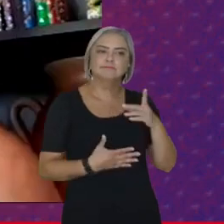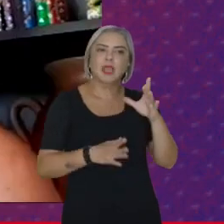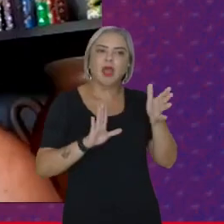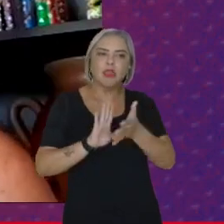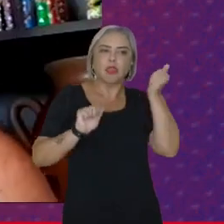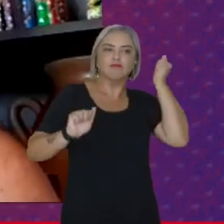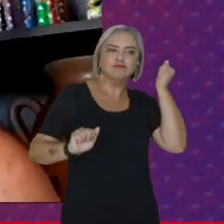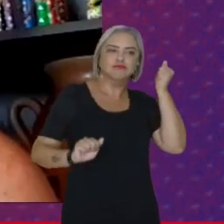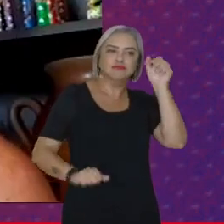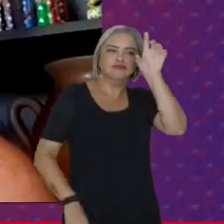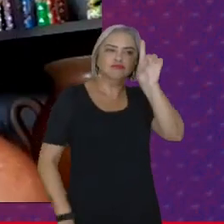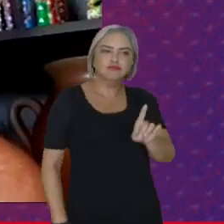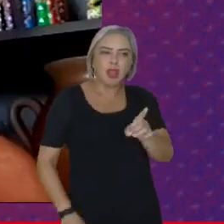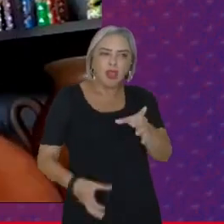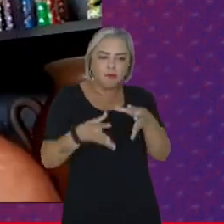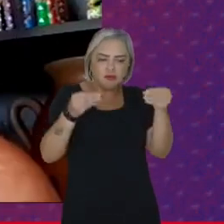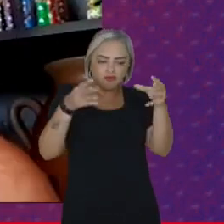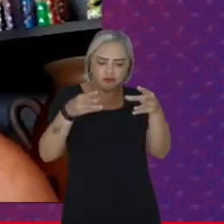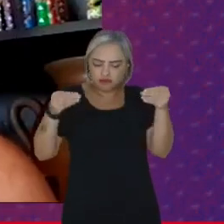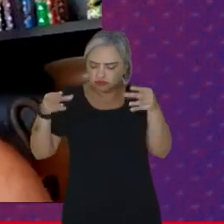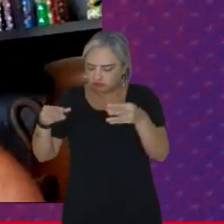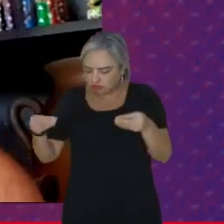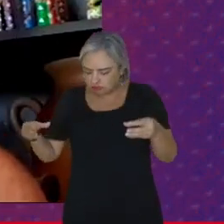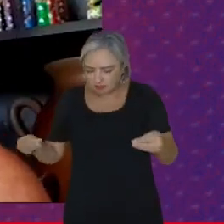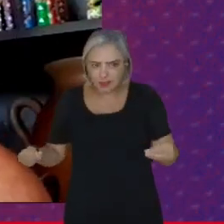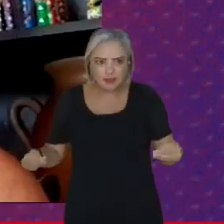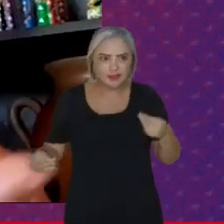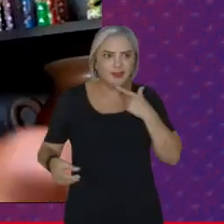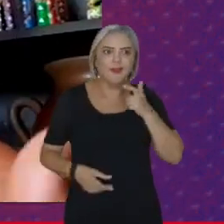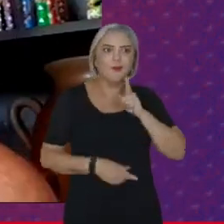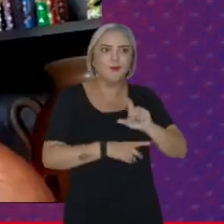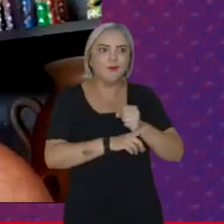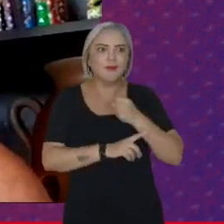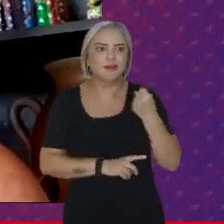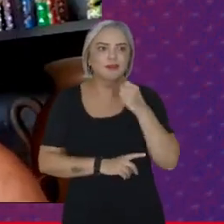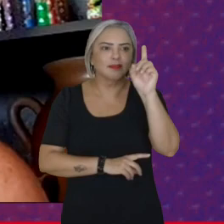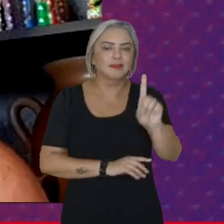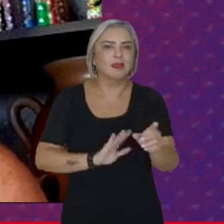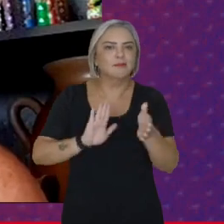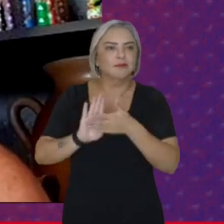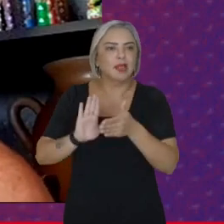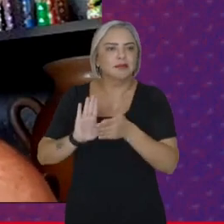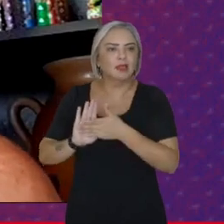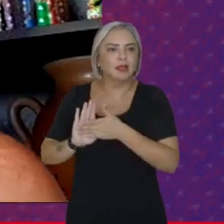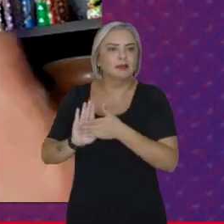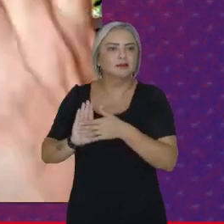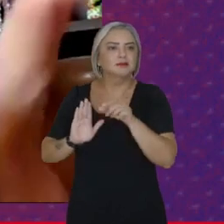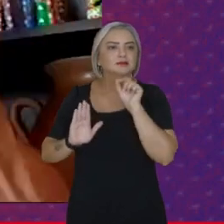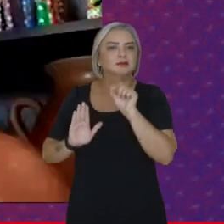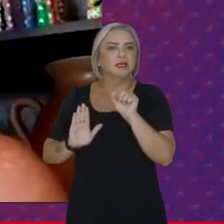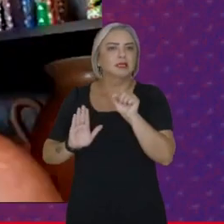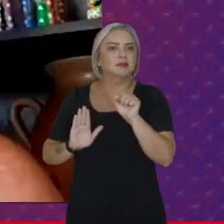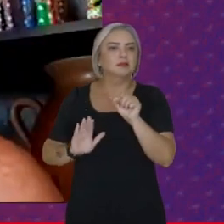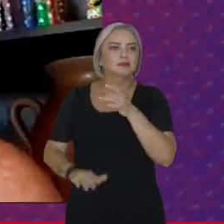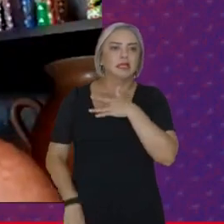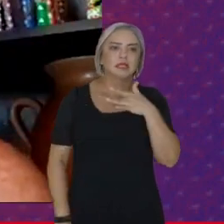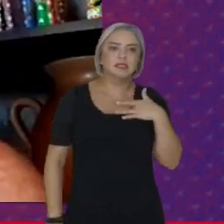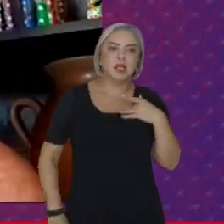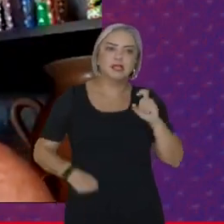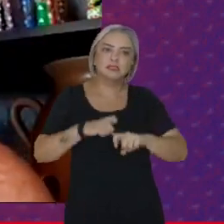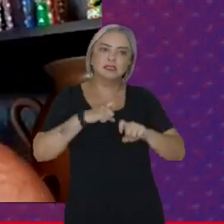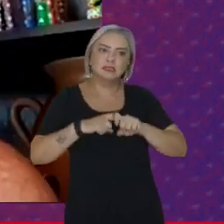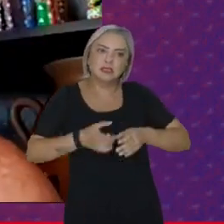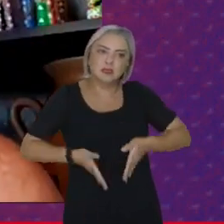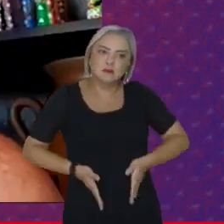foram desaparecendo. Então, as conquistas desses direitos, que estão pautados, sobretudo, na questão da saúde sexual